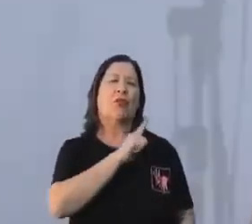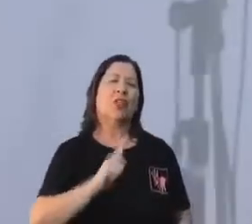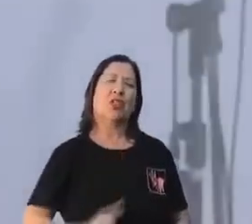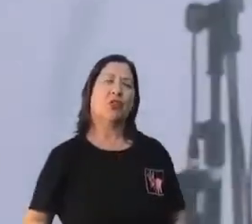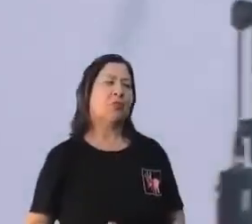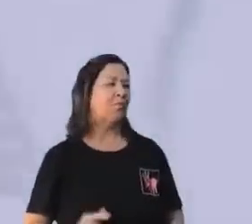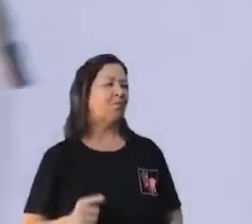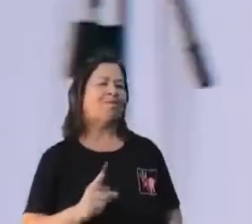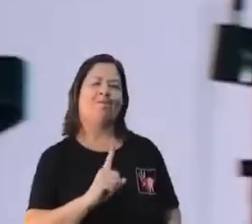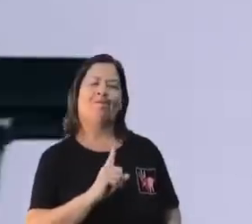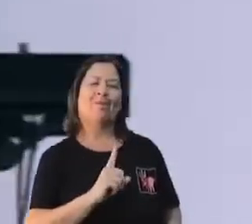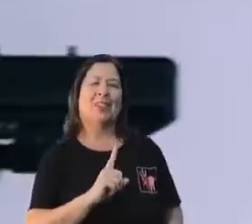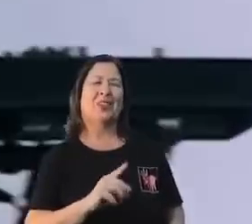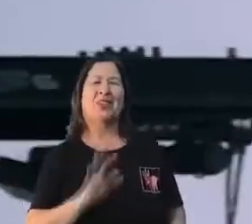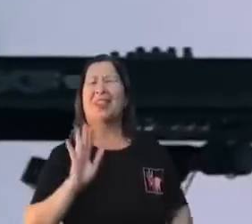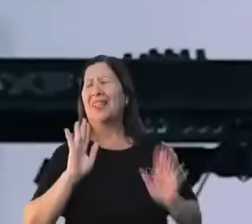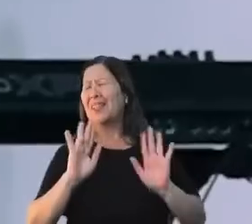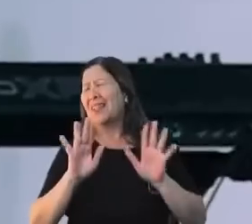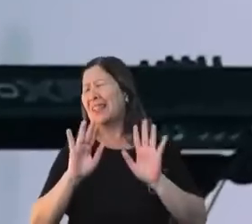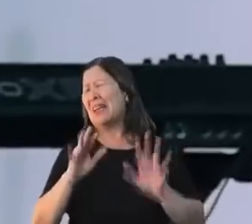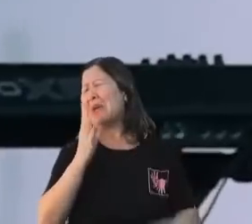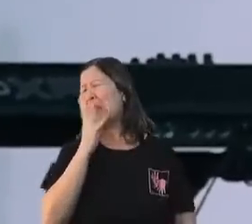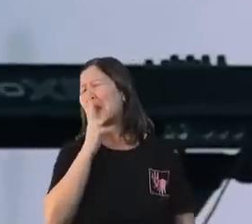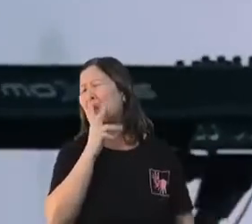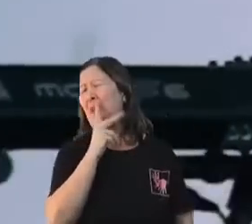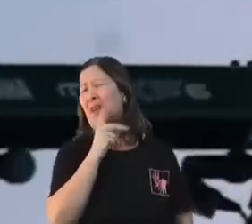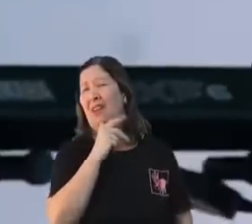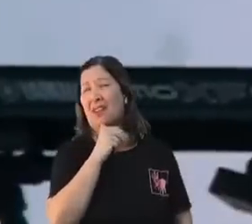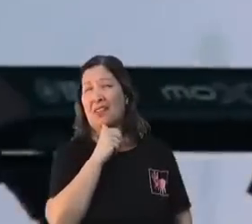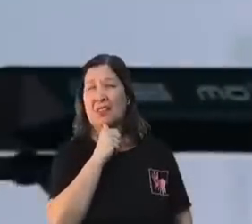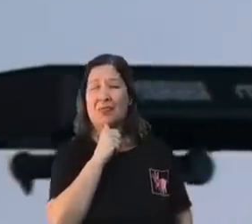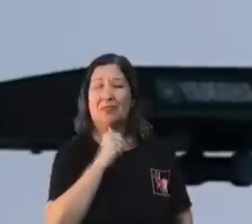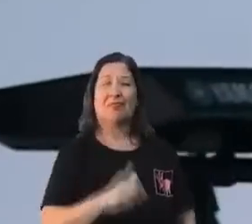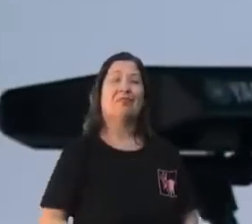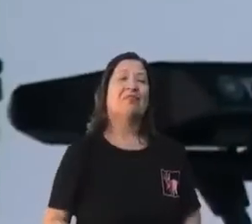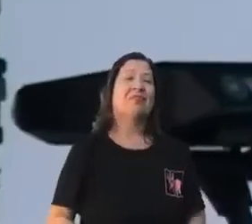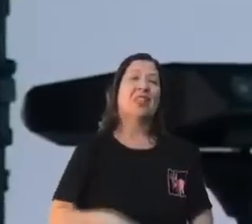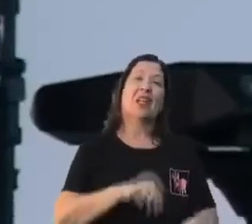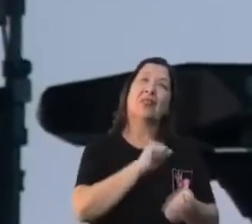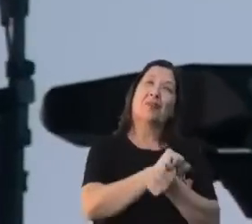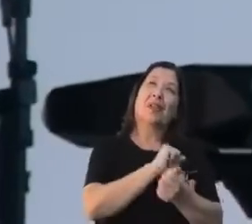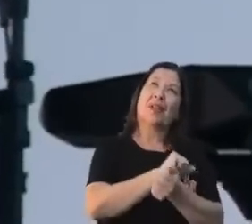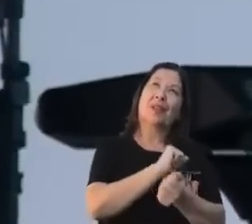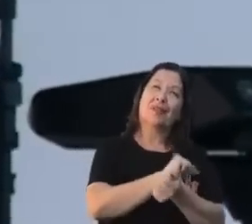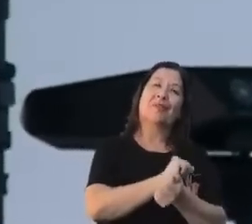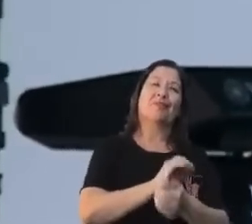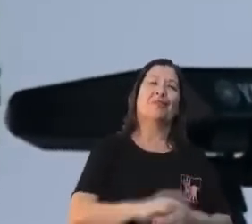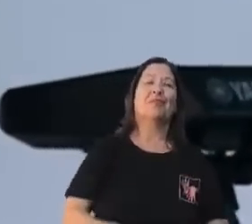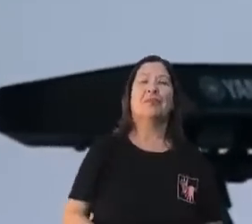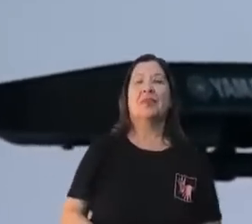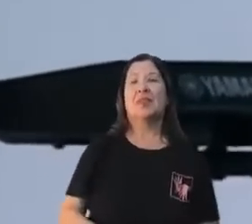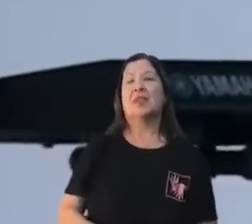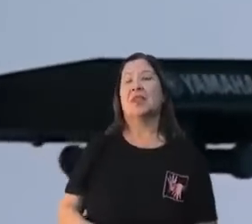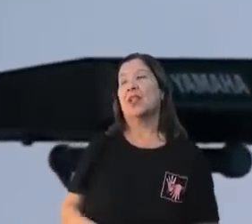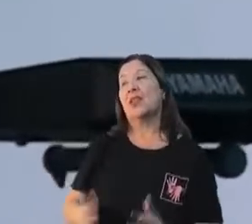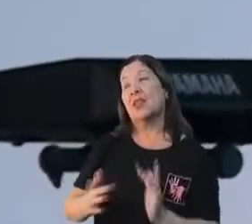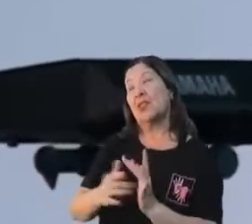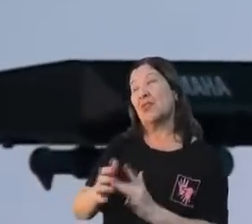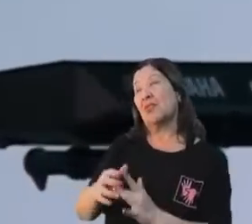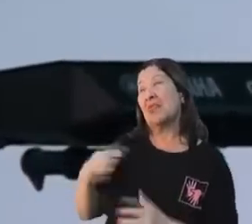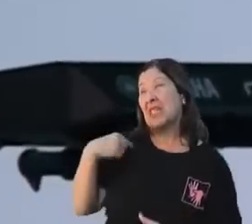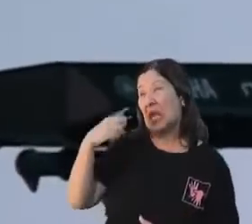morrer não, e demora, tem gente que passa dias e que morre assim rápido, não, morreu se o senhor, não morreu, morreu se o senhor, não, mas eu só acredito se o